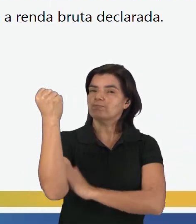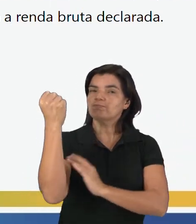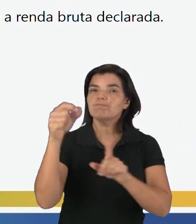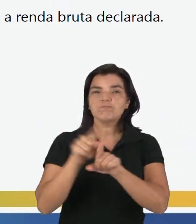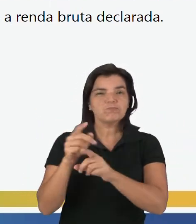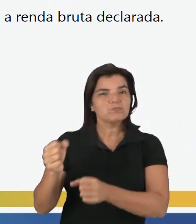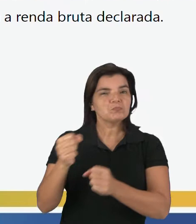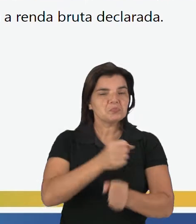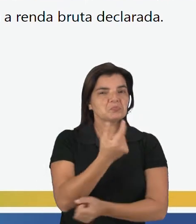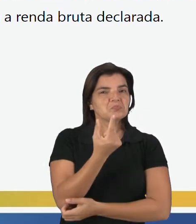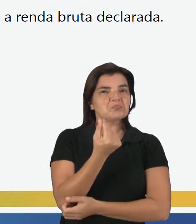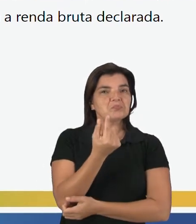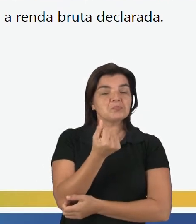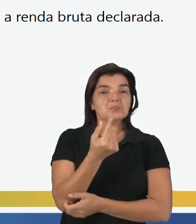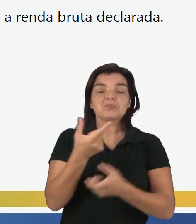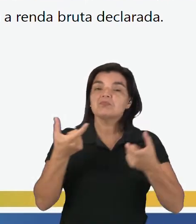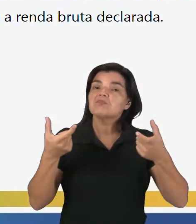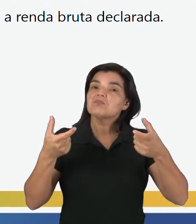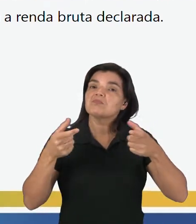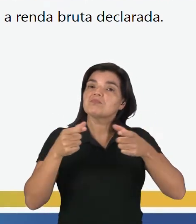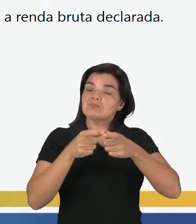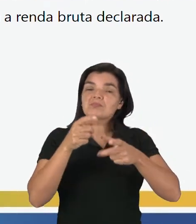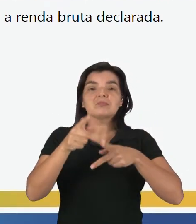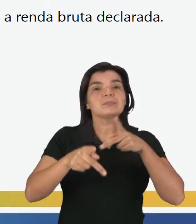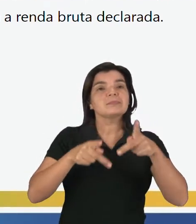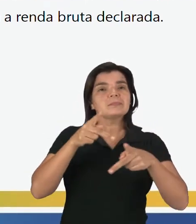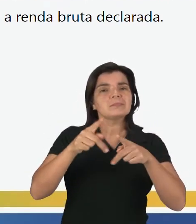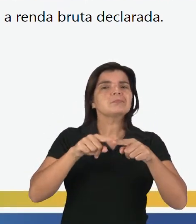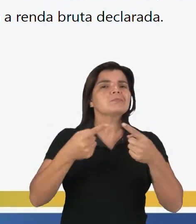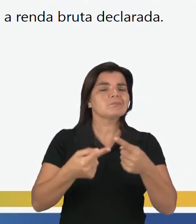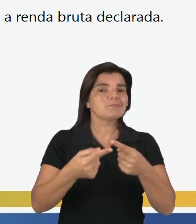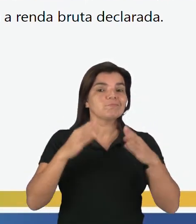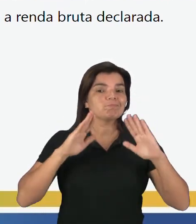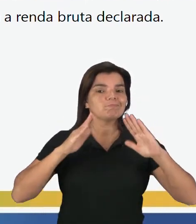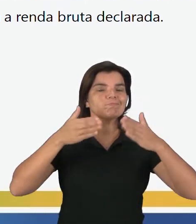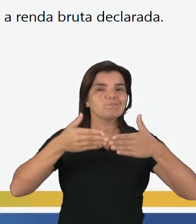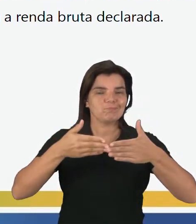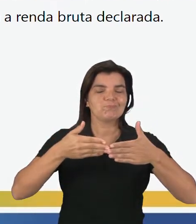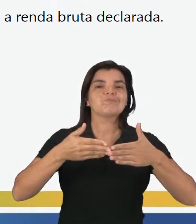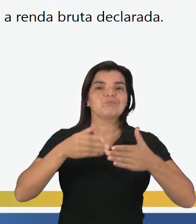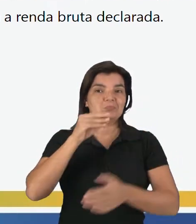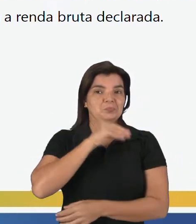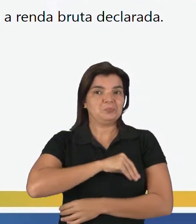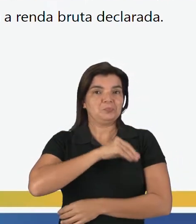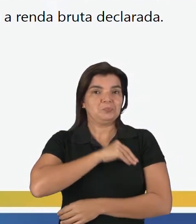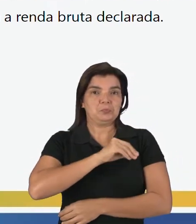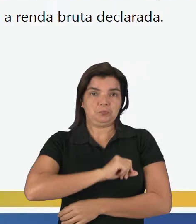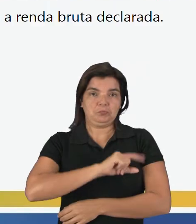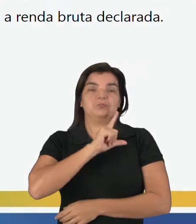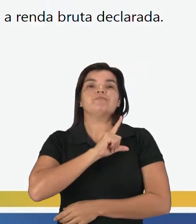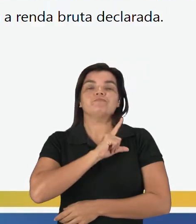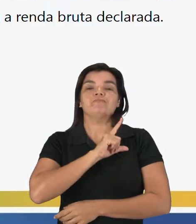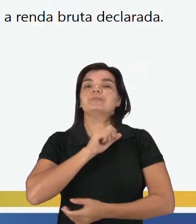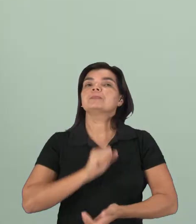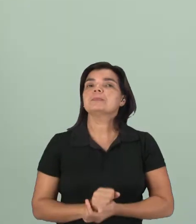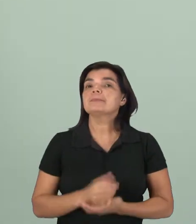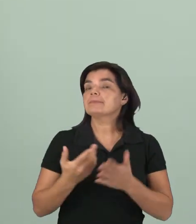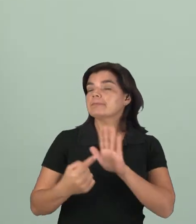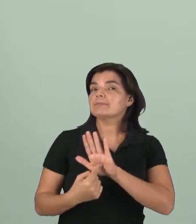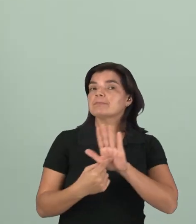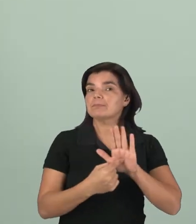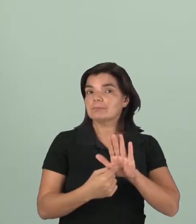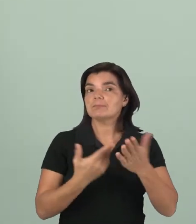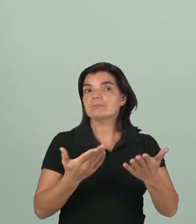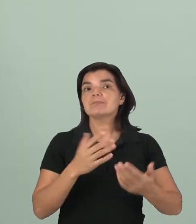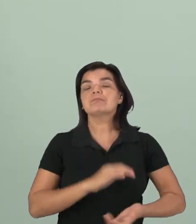aquisitivo, onde a minoria da população, mas que concentra a maior parte da renda nacional. Então aí está mostrando,